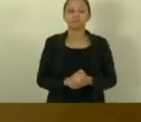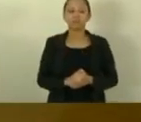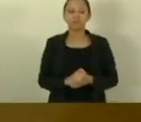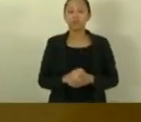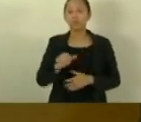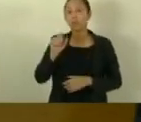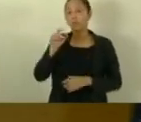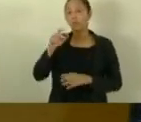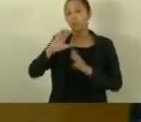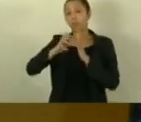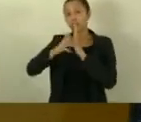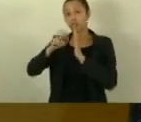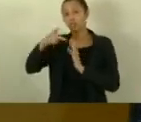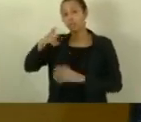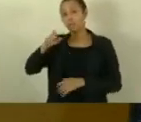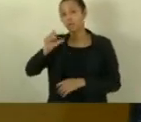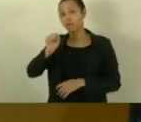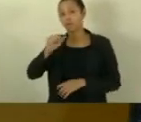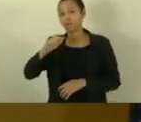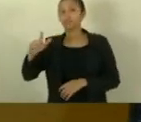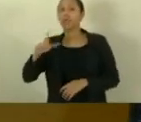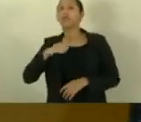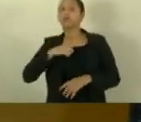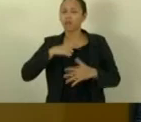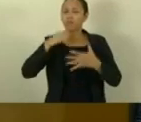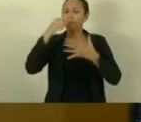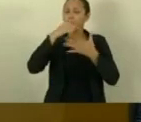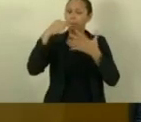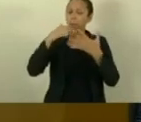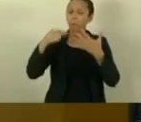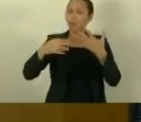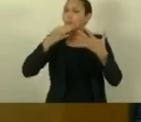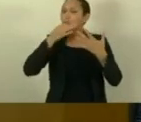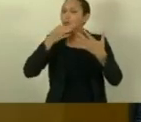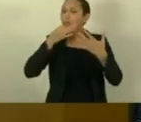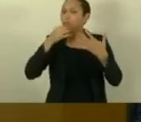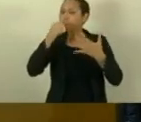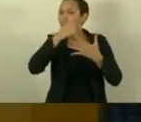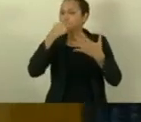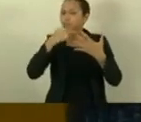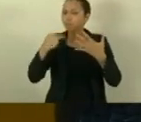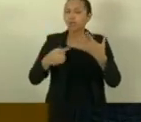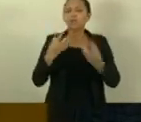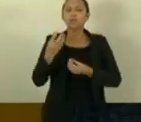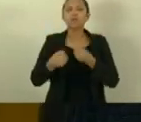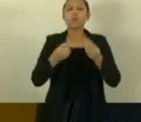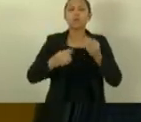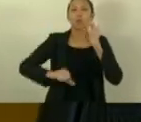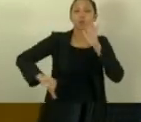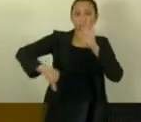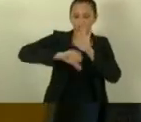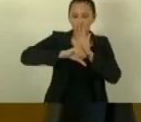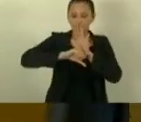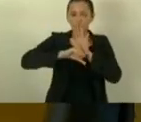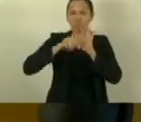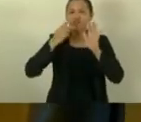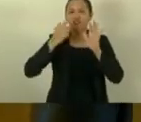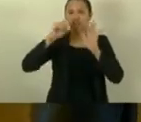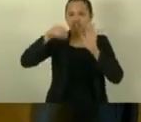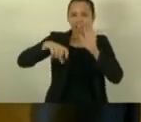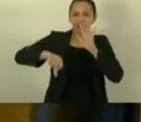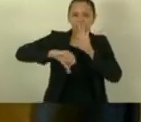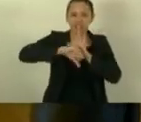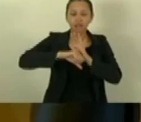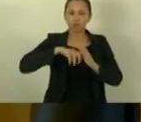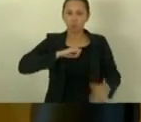PSOL, traz exatamente essas argumentações de como a criminalização no aborto no nosso país